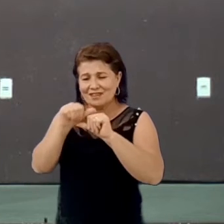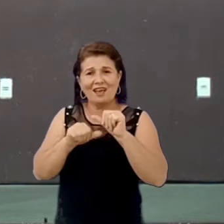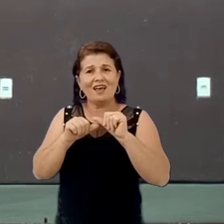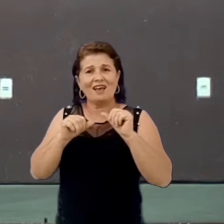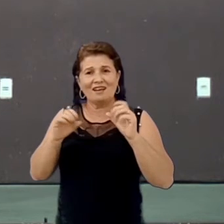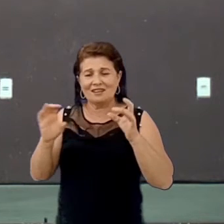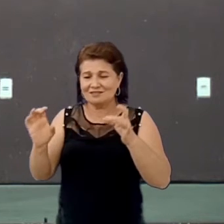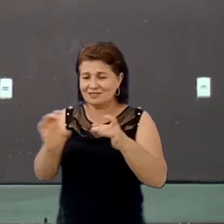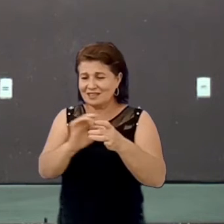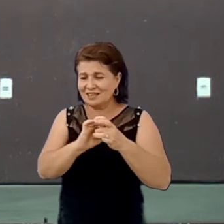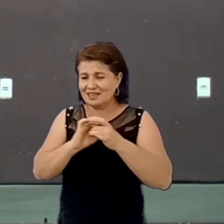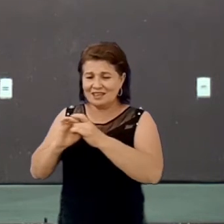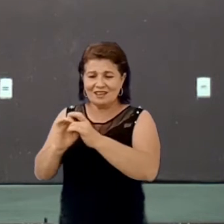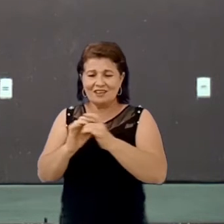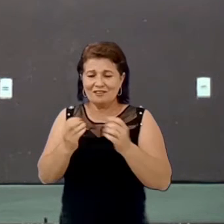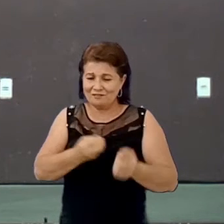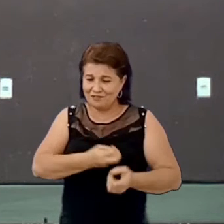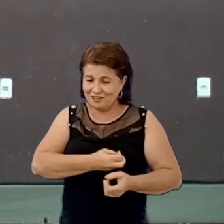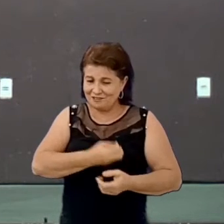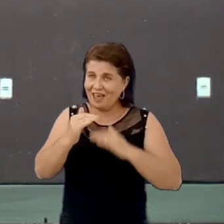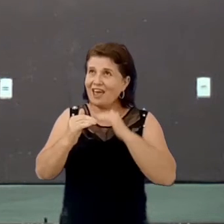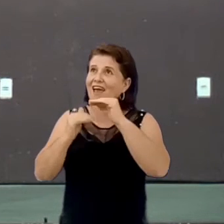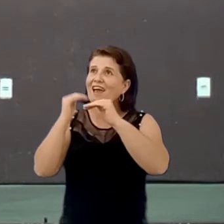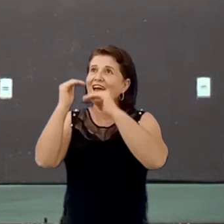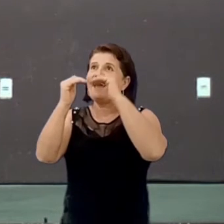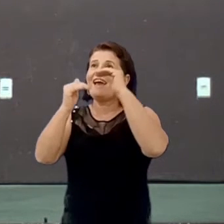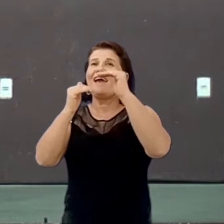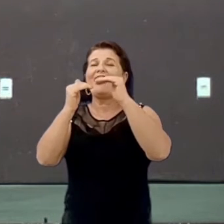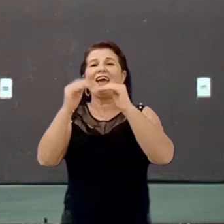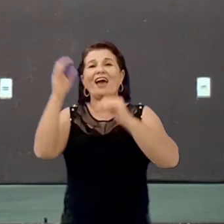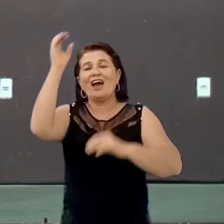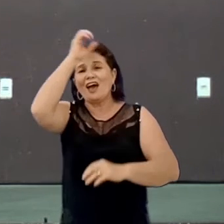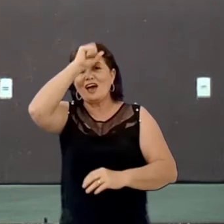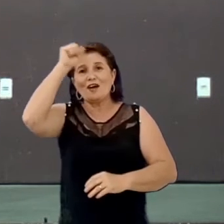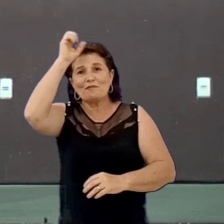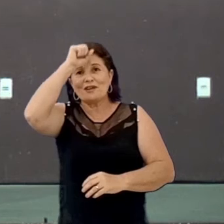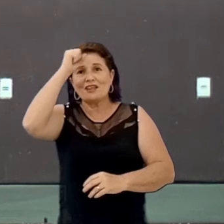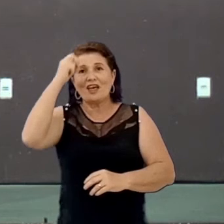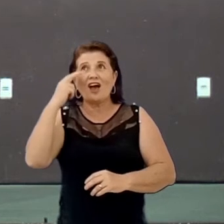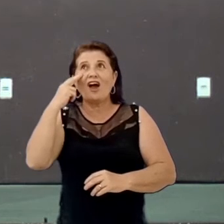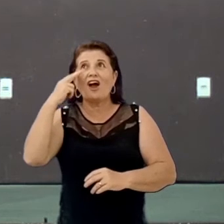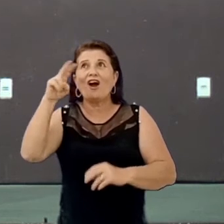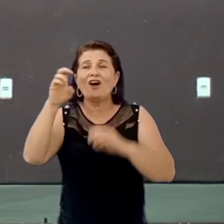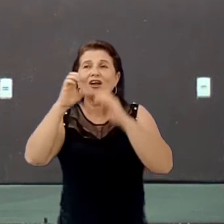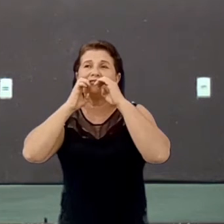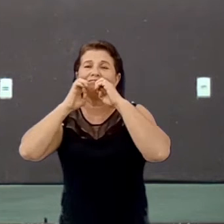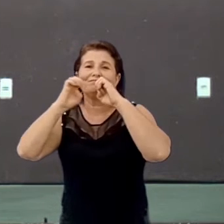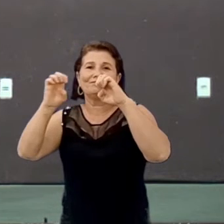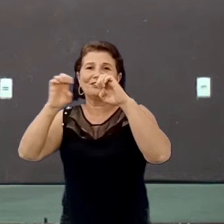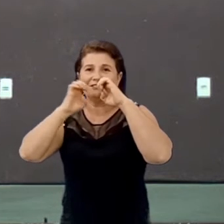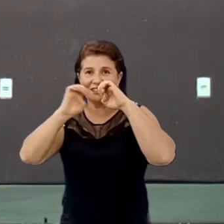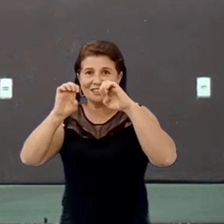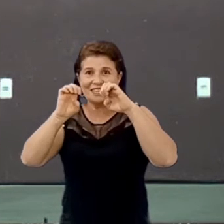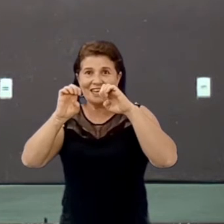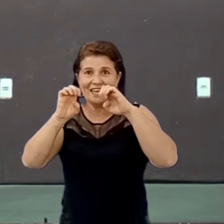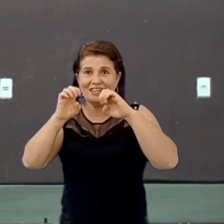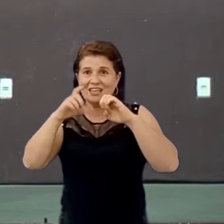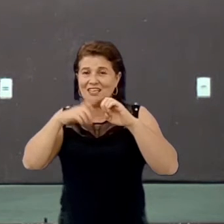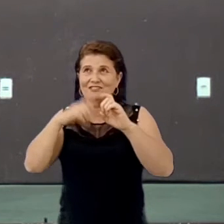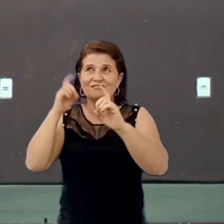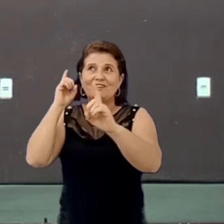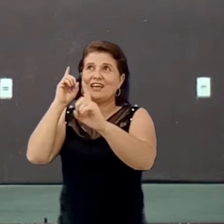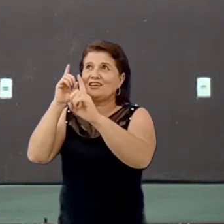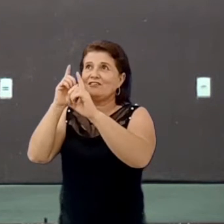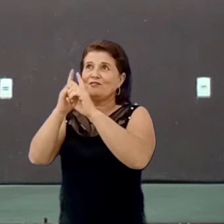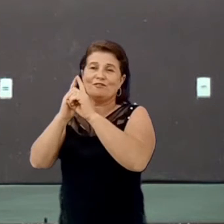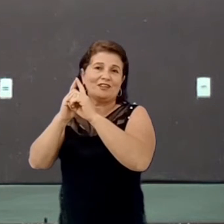vivendo, aprendendo, crescendo. Olha para o Evangelho. A gente não vai encontrar solução em